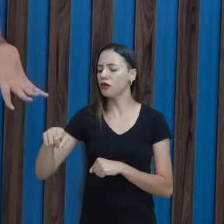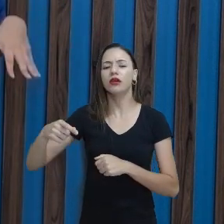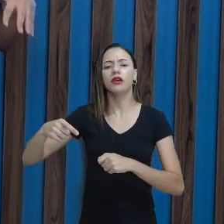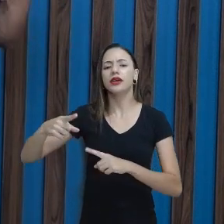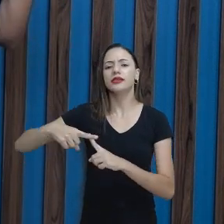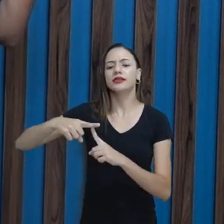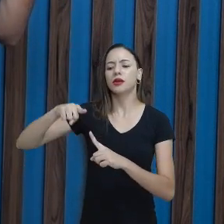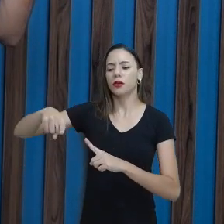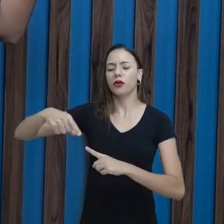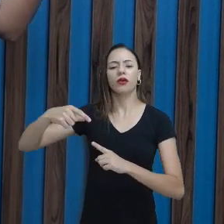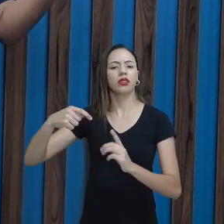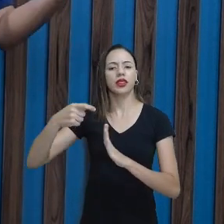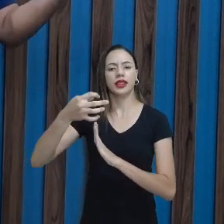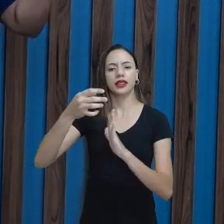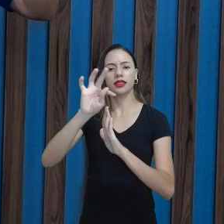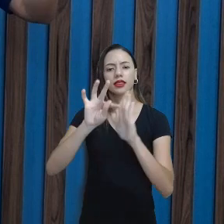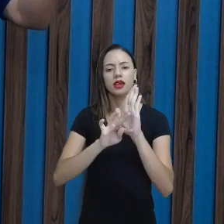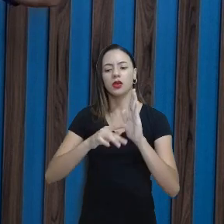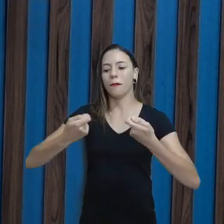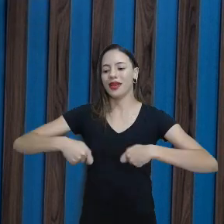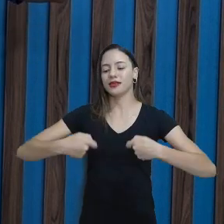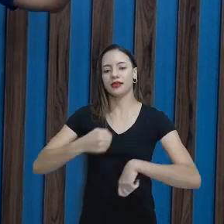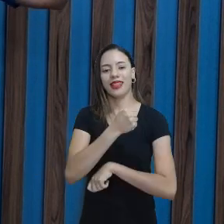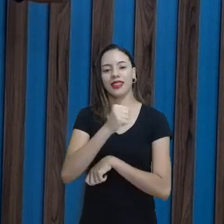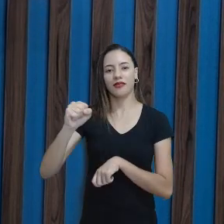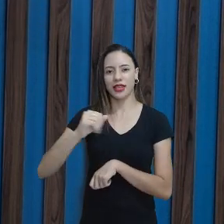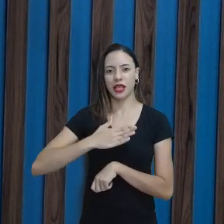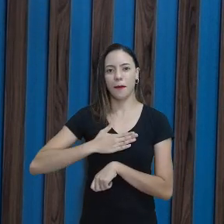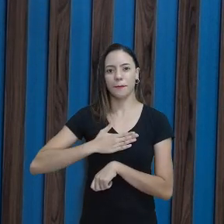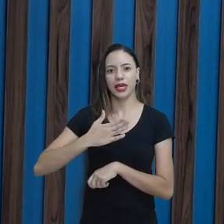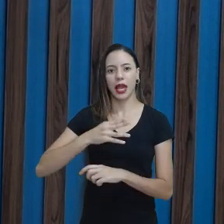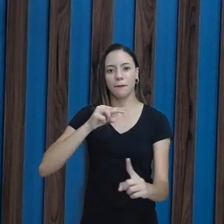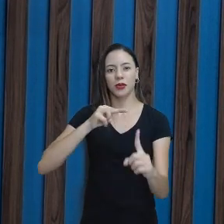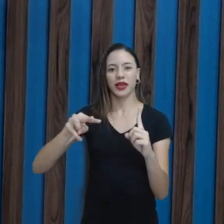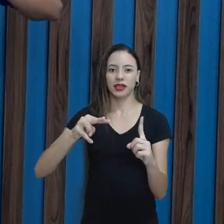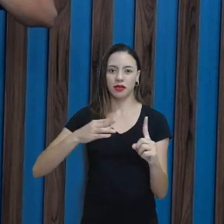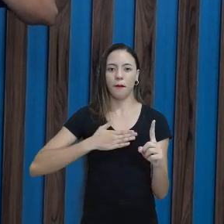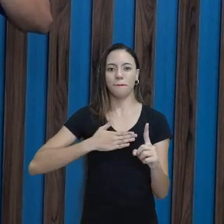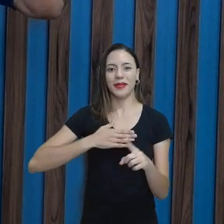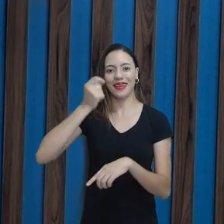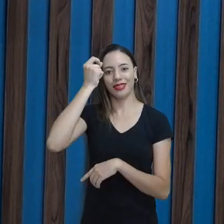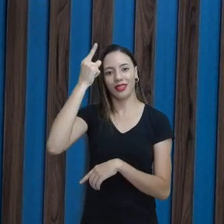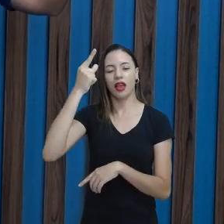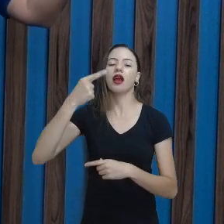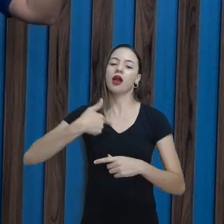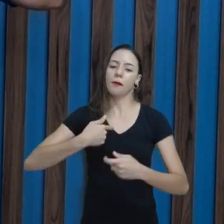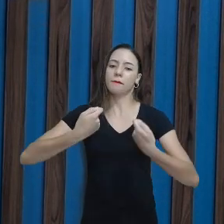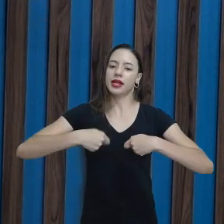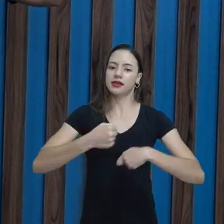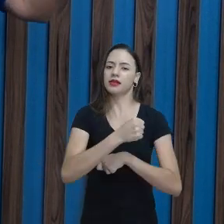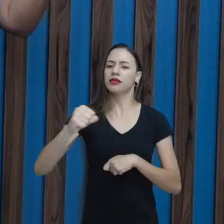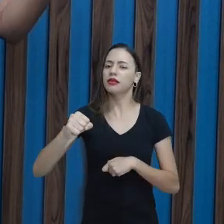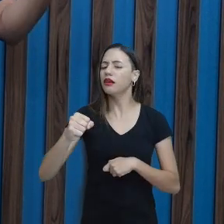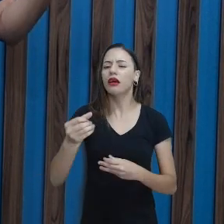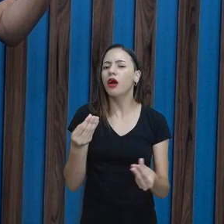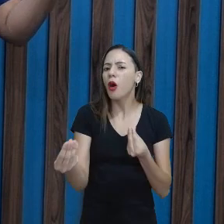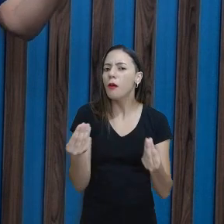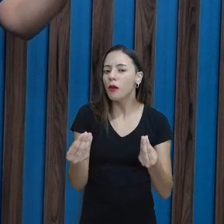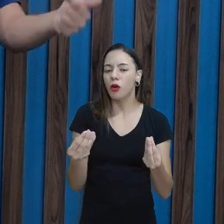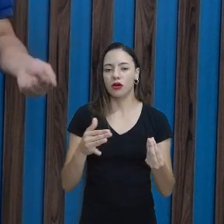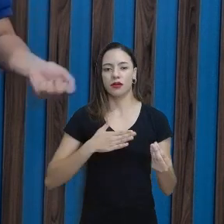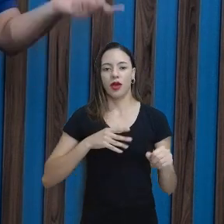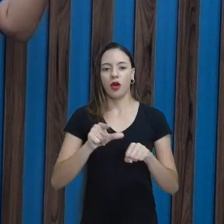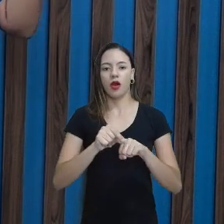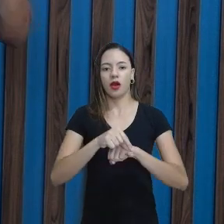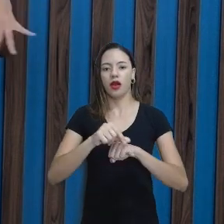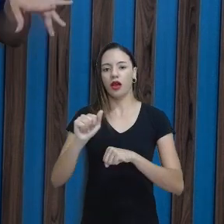uma defesa das ideias do ponto de vista. E como é que a gente pode fazer isso? Através da argumentação. E o